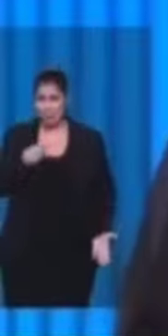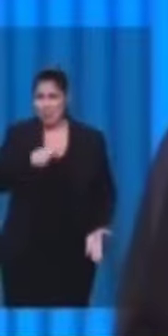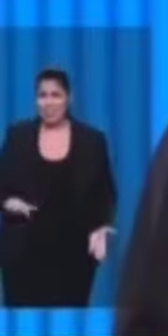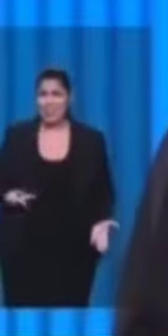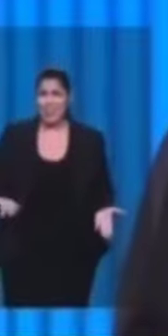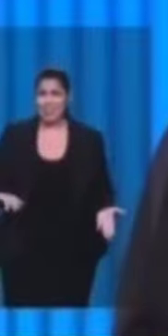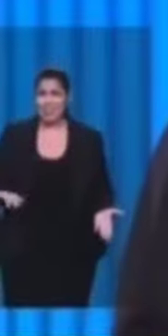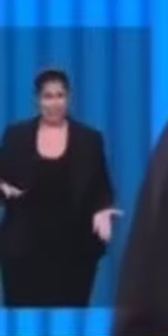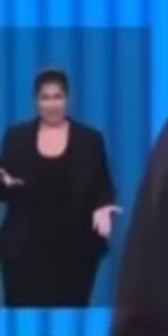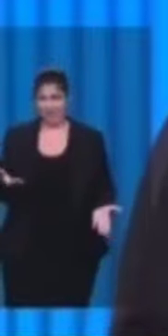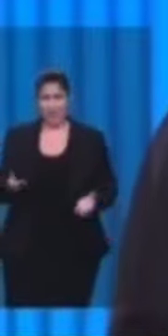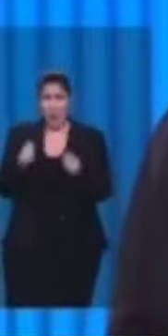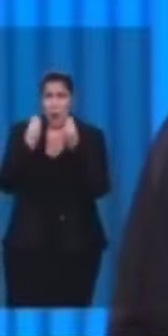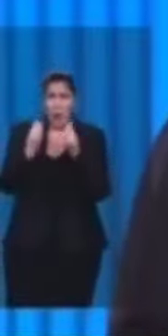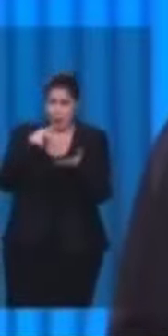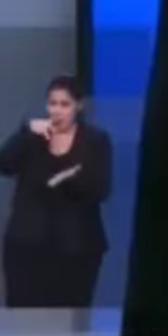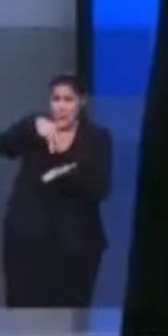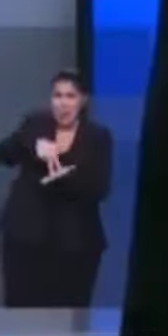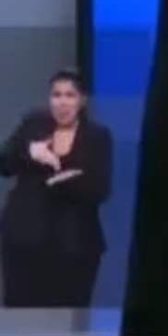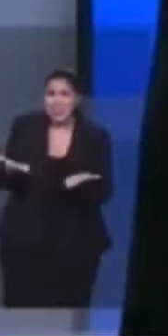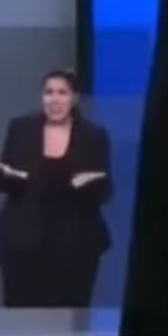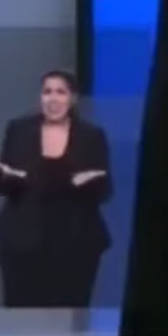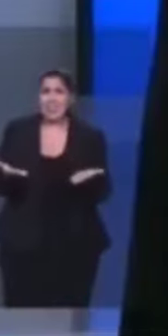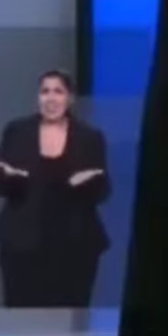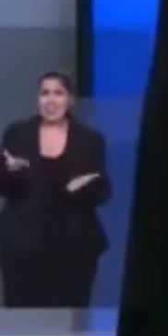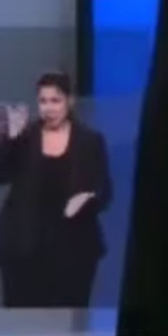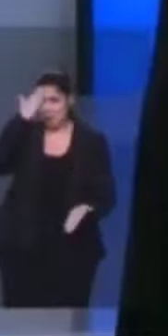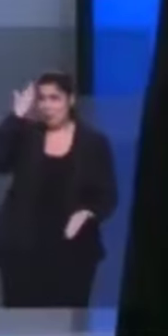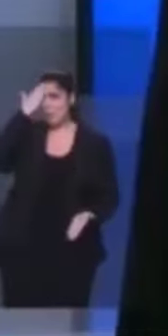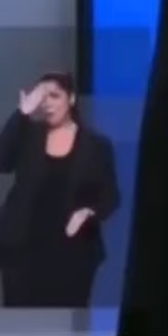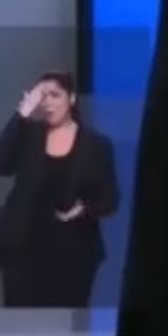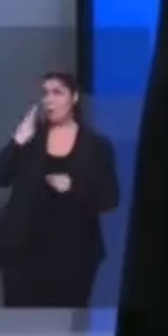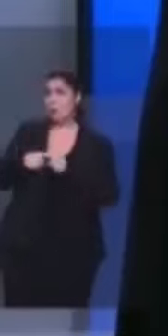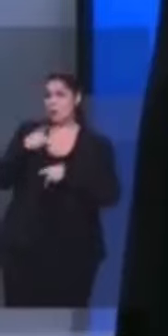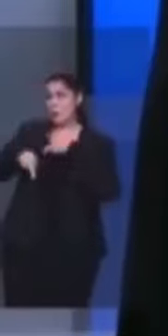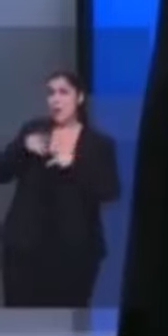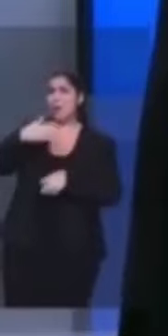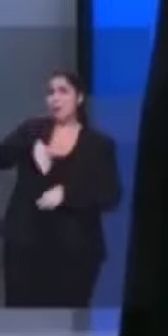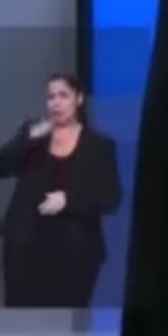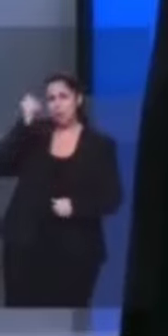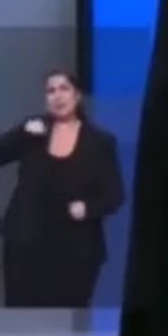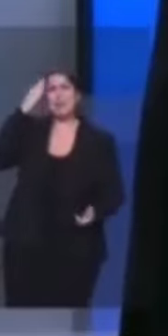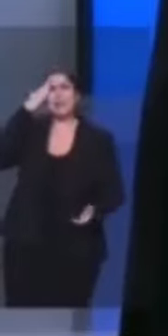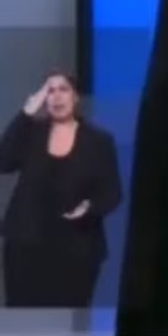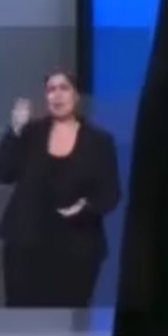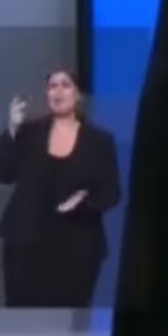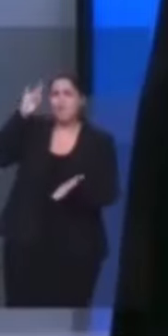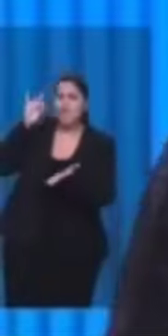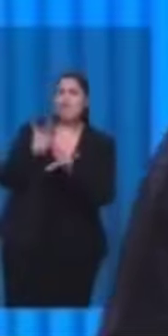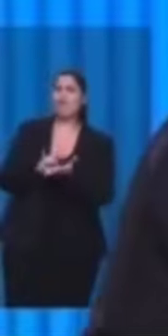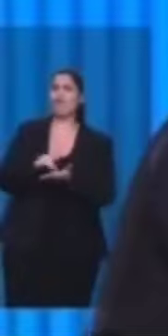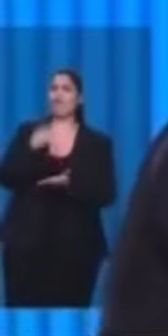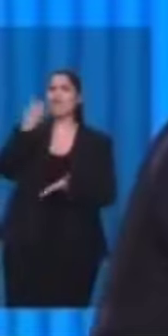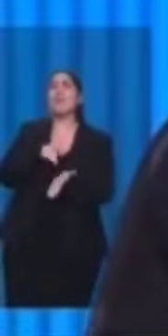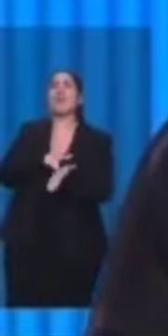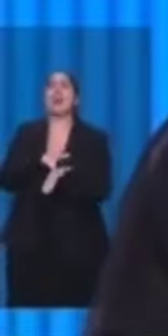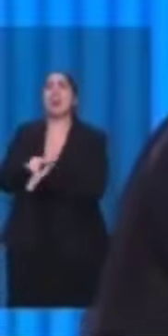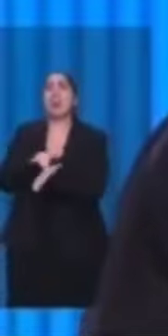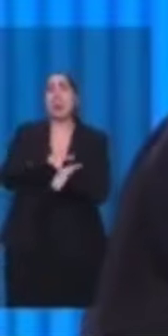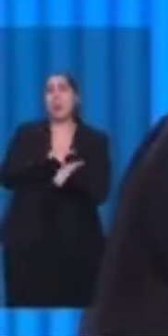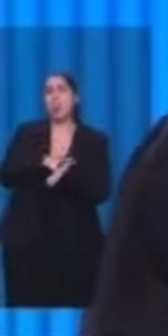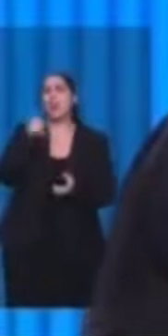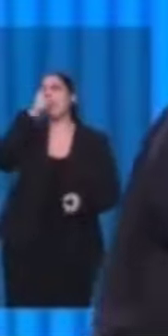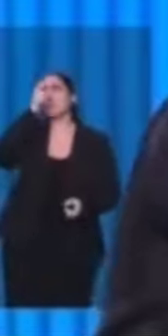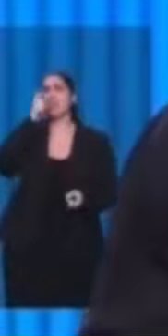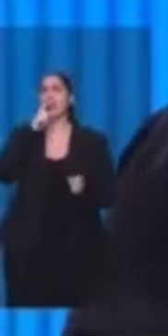Por que que o senhor está aqui? O senhor sabe por quê? A população precisaria saber a verdade, mas o senhor é cínico, mente,